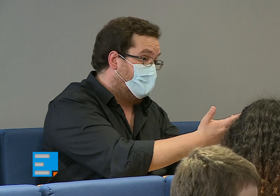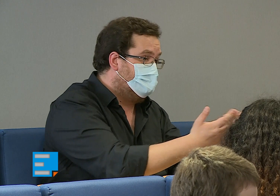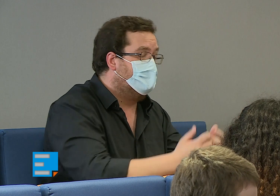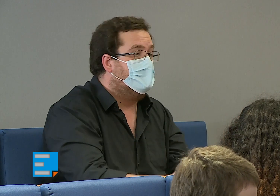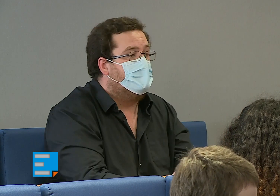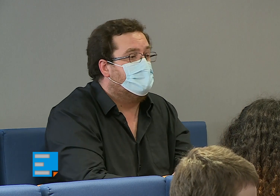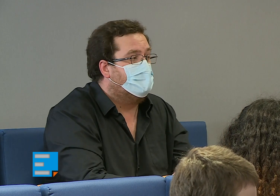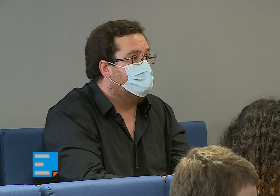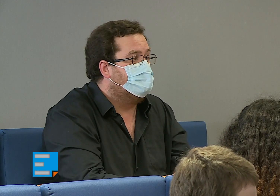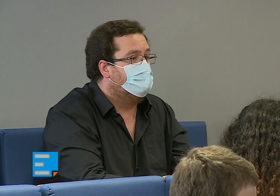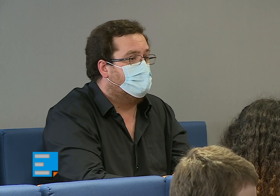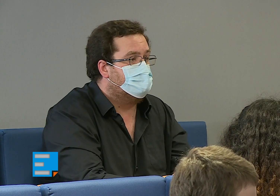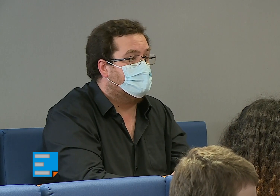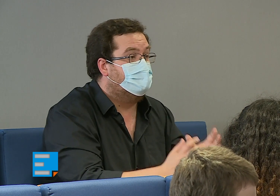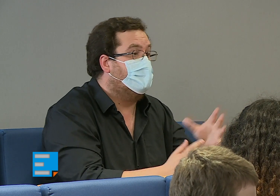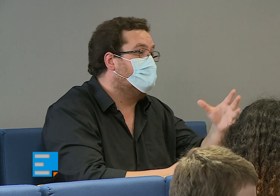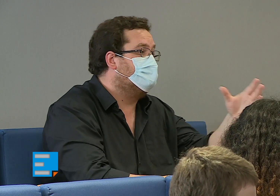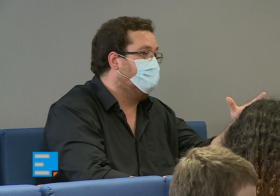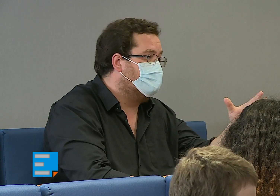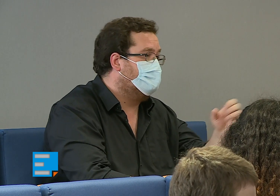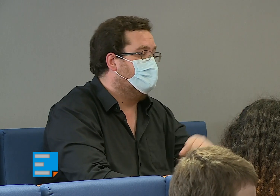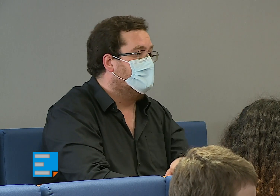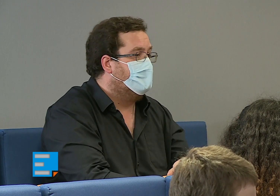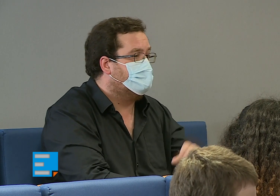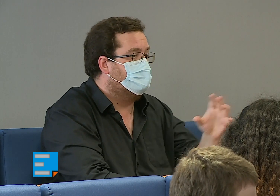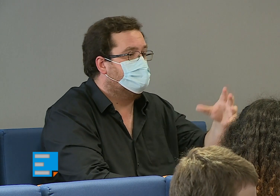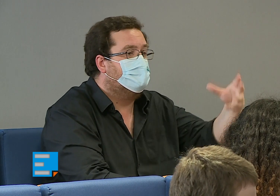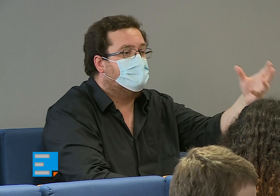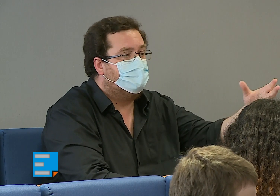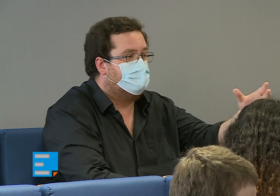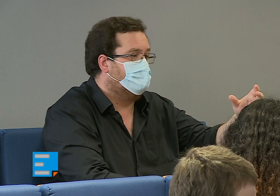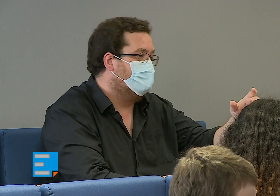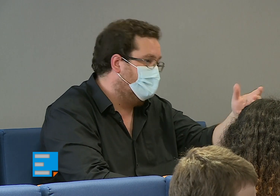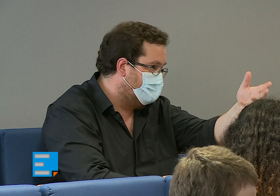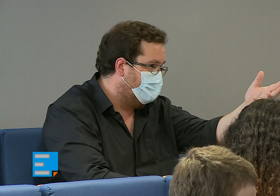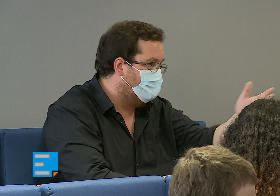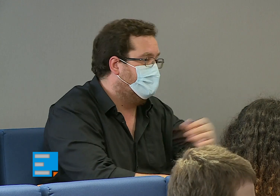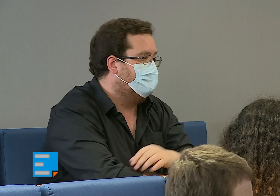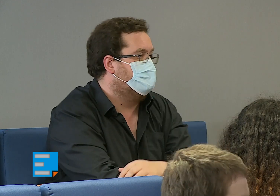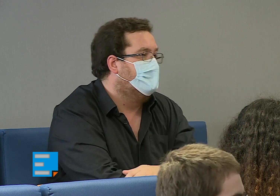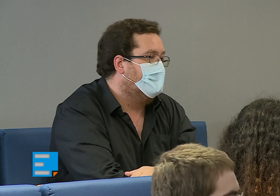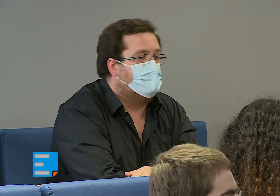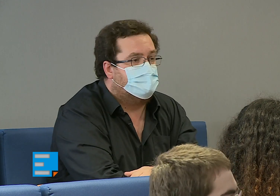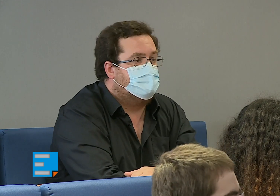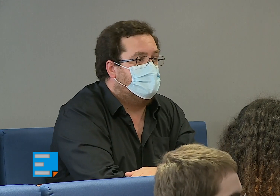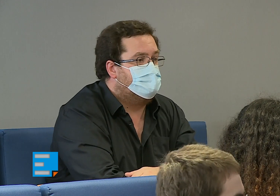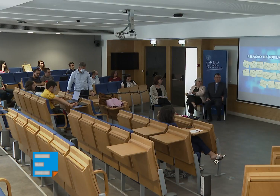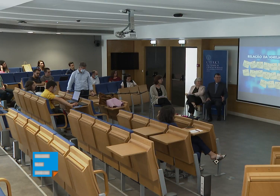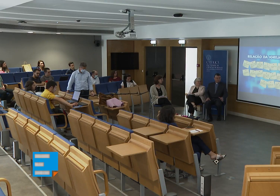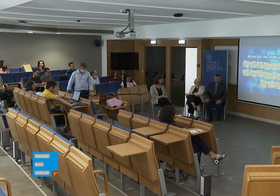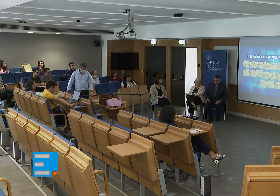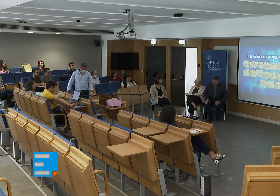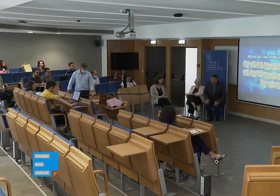de debate e não meramente numa lógica de dar resposta a questões negativas ou ditas fraturantes que às vezes